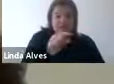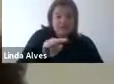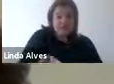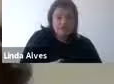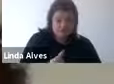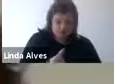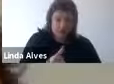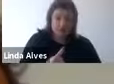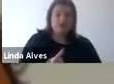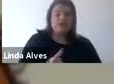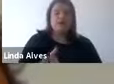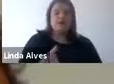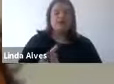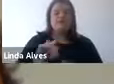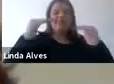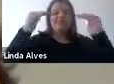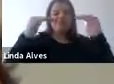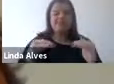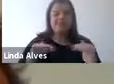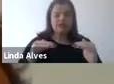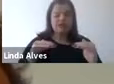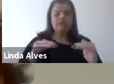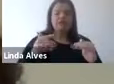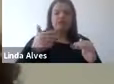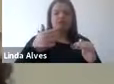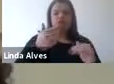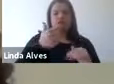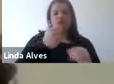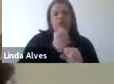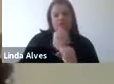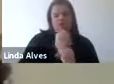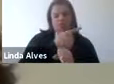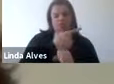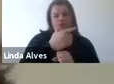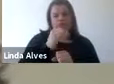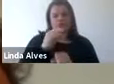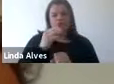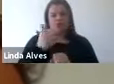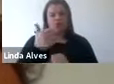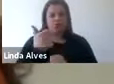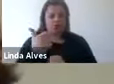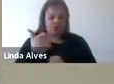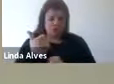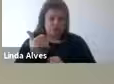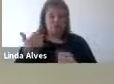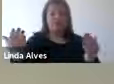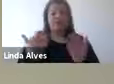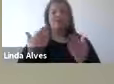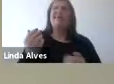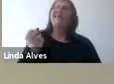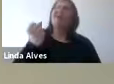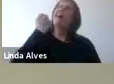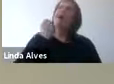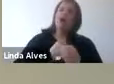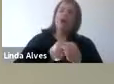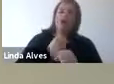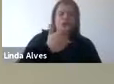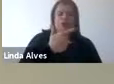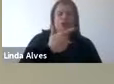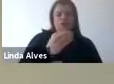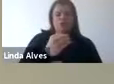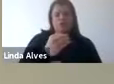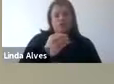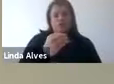em 2012 e agora estamos chegando aí a 11,2%. Em 2018 estava 12,5%.